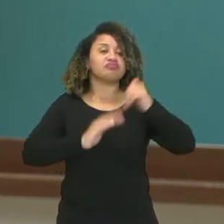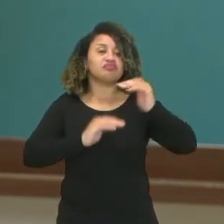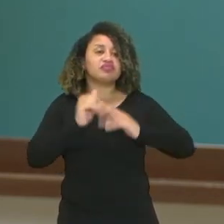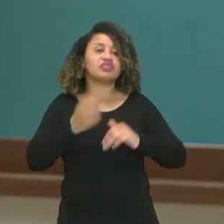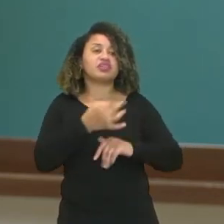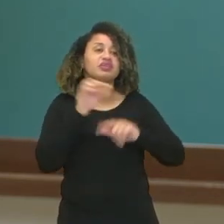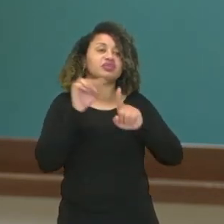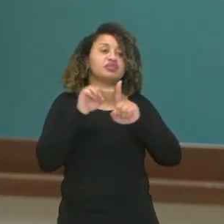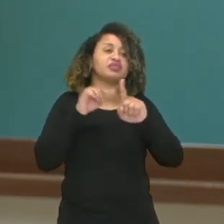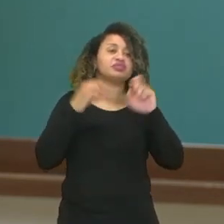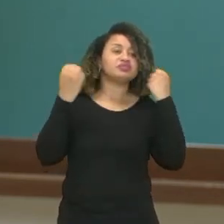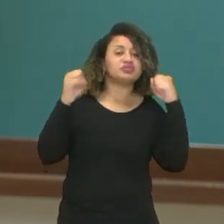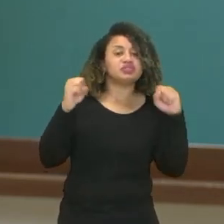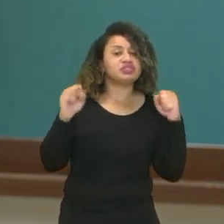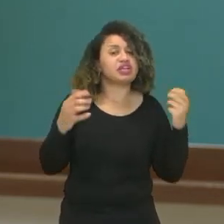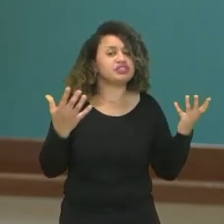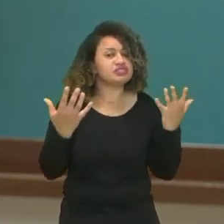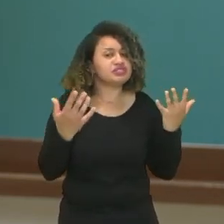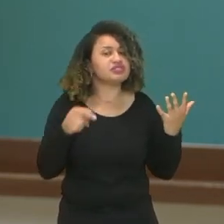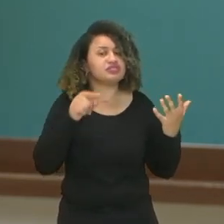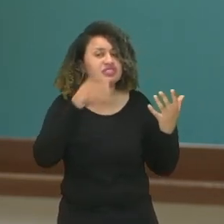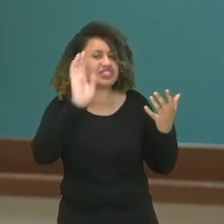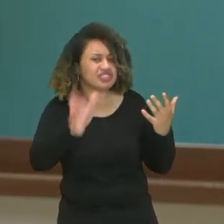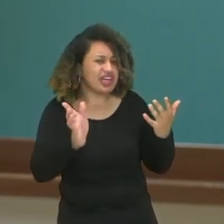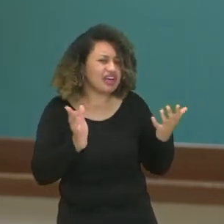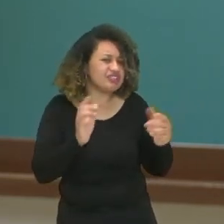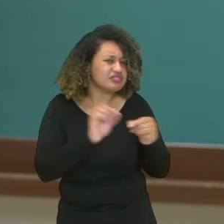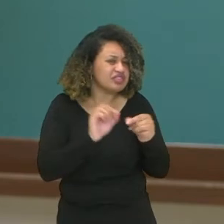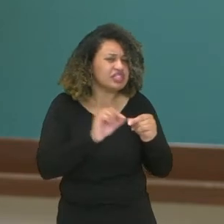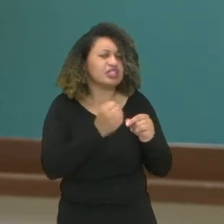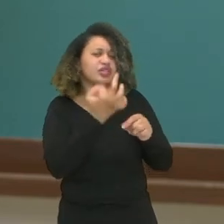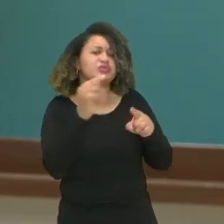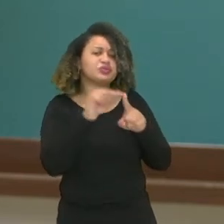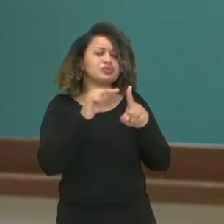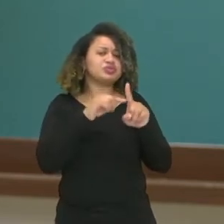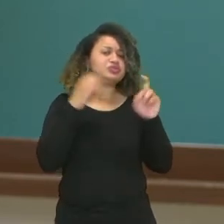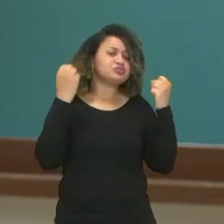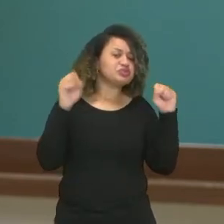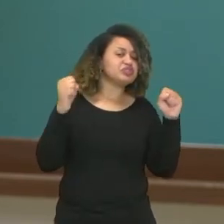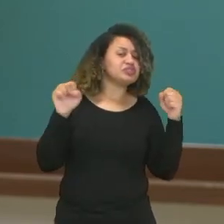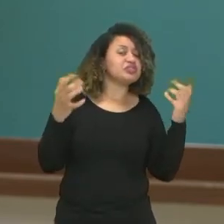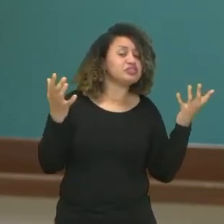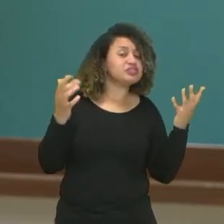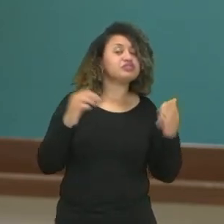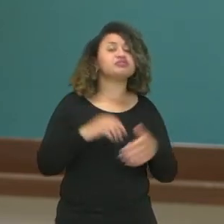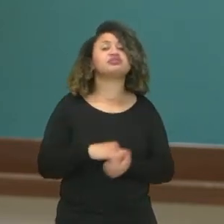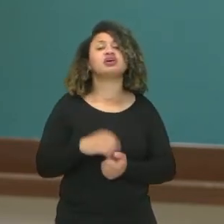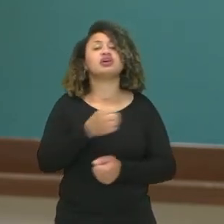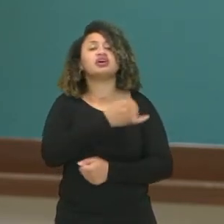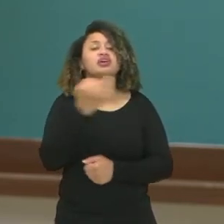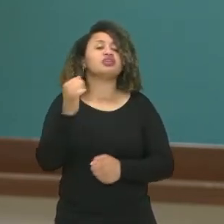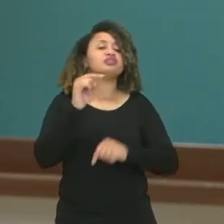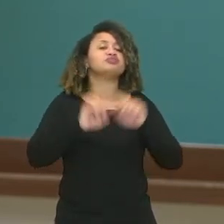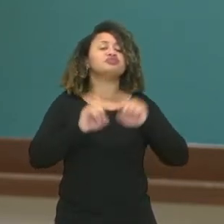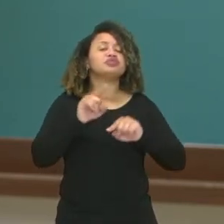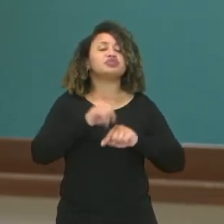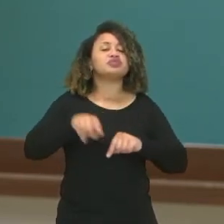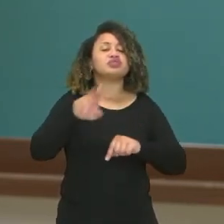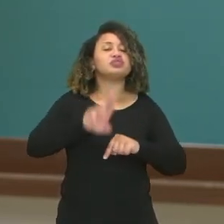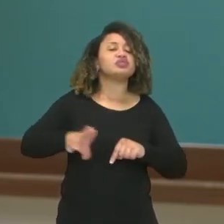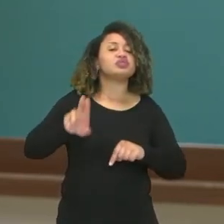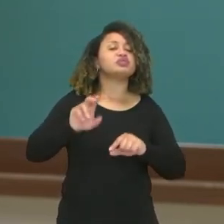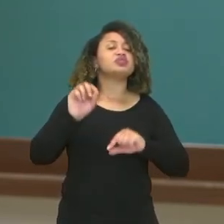tipo de exercício de ginástica? Vocês já praticaram algum tipo de exercício de ginástica? Quais equipamentos que vocês